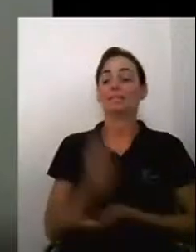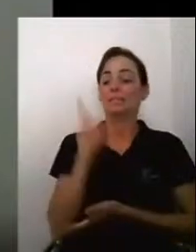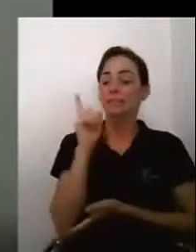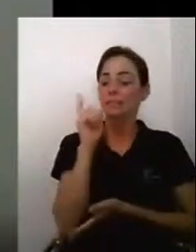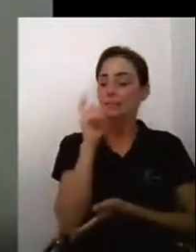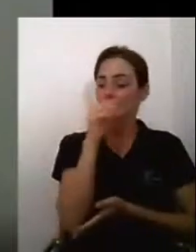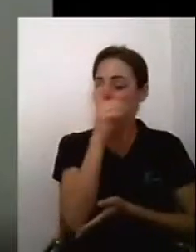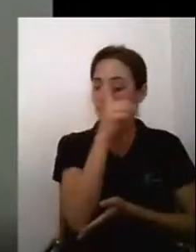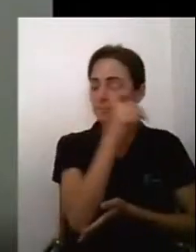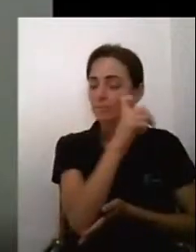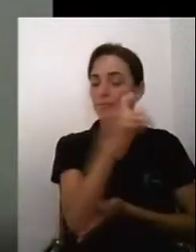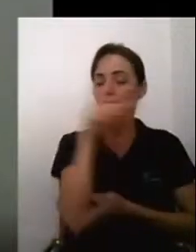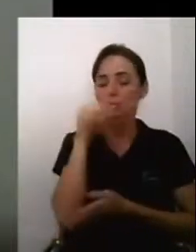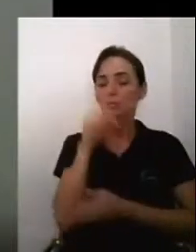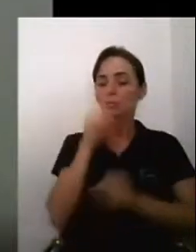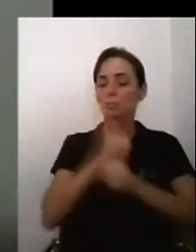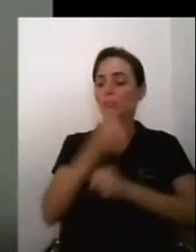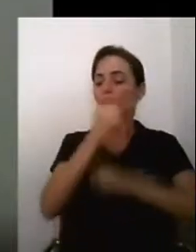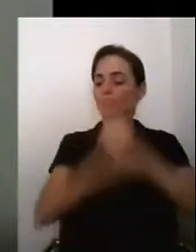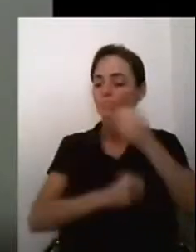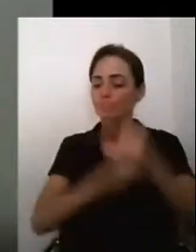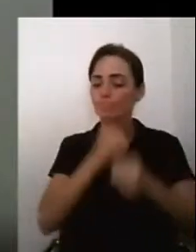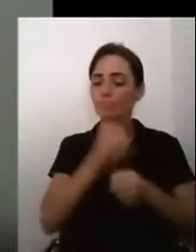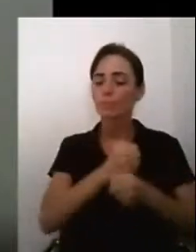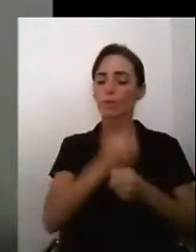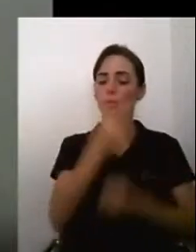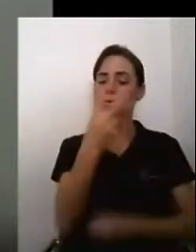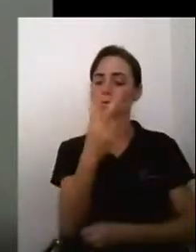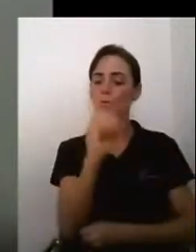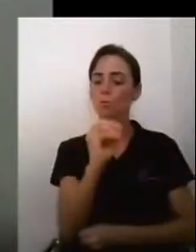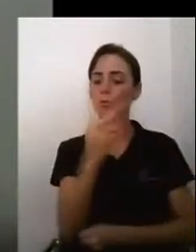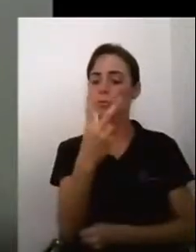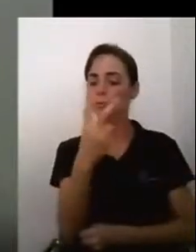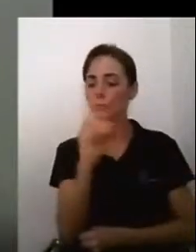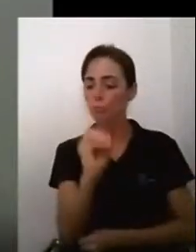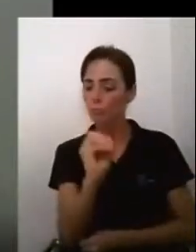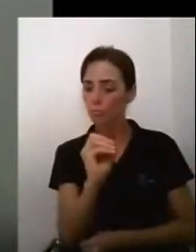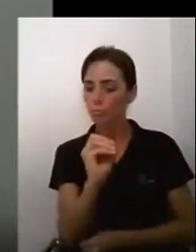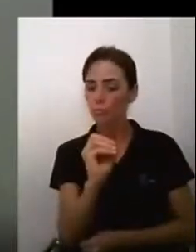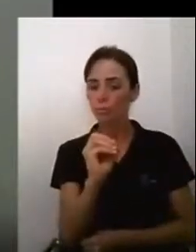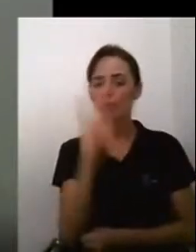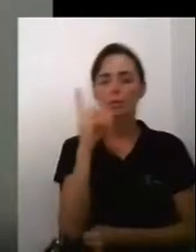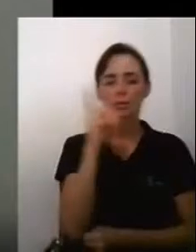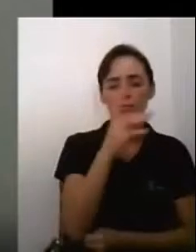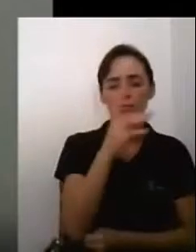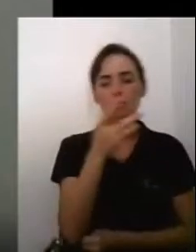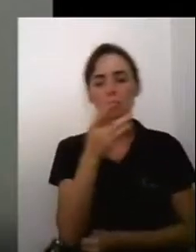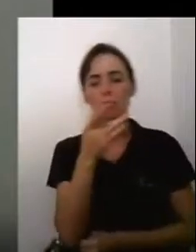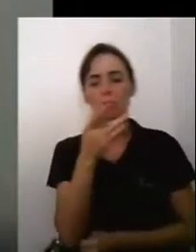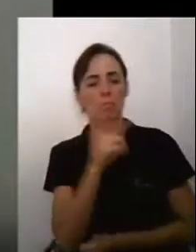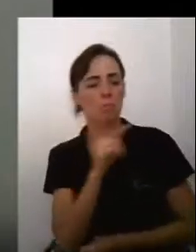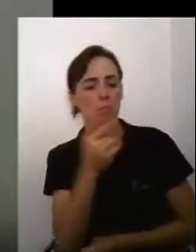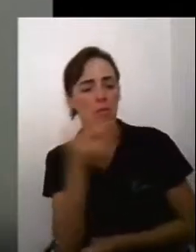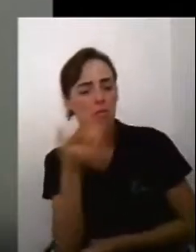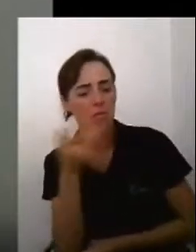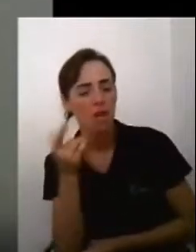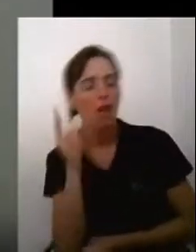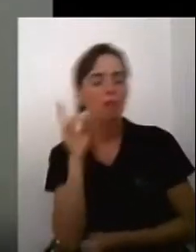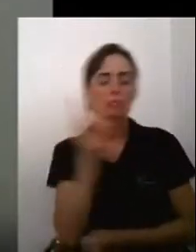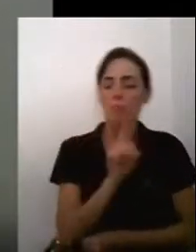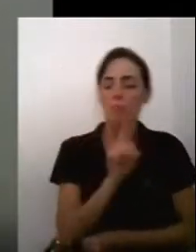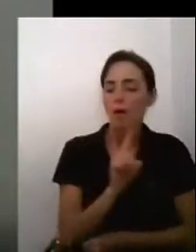de 2020 não foi simples e nem fácil. Há um custo social e